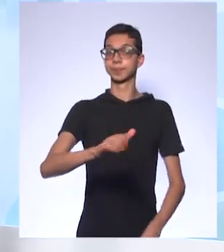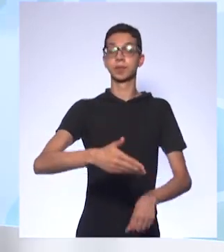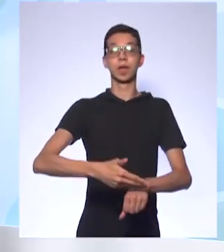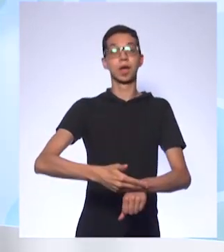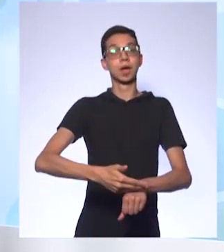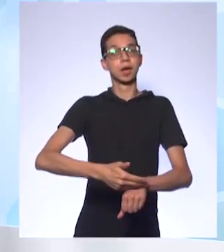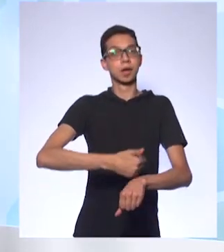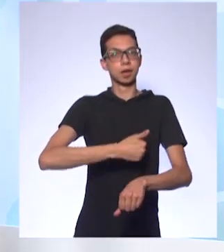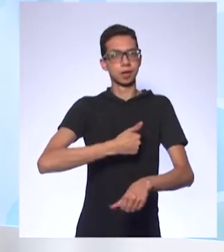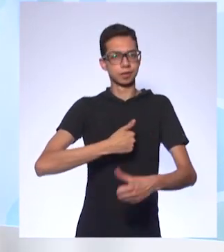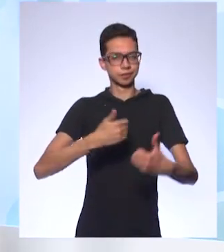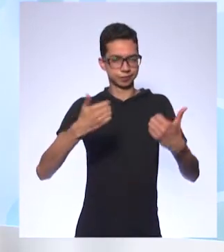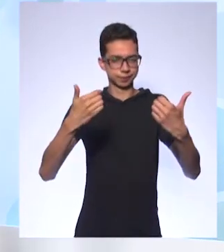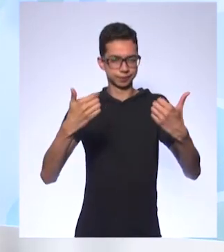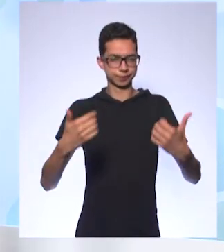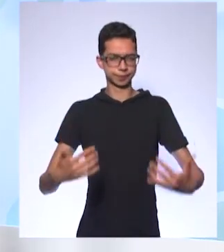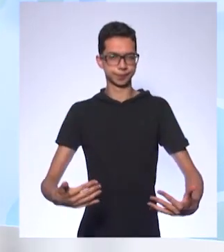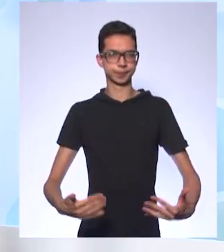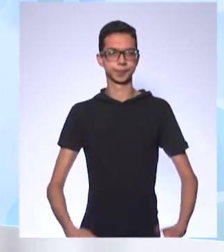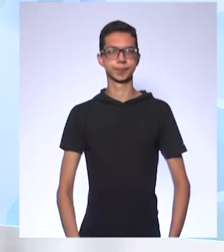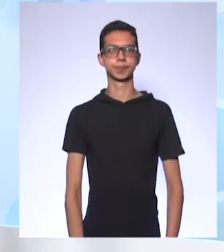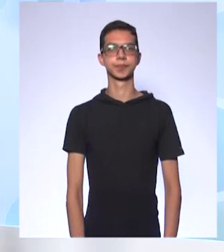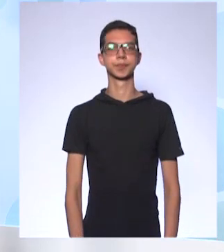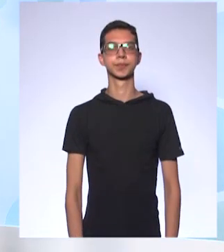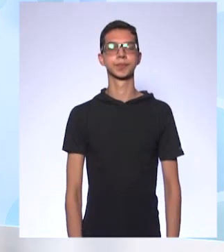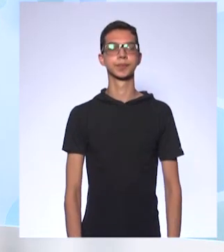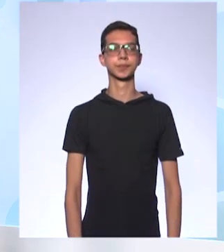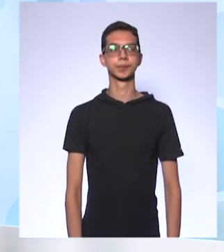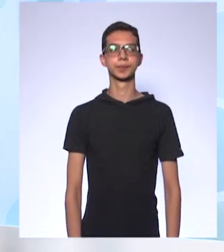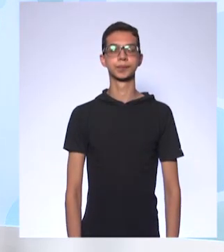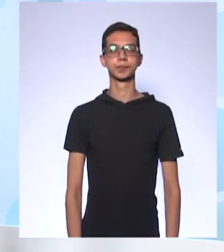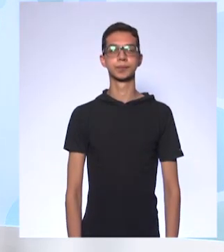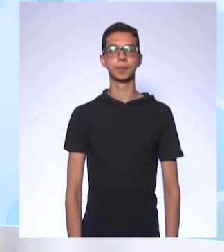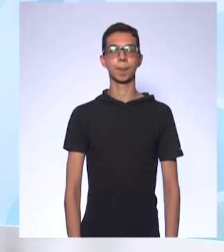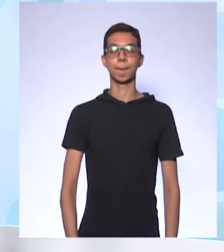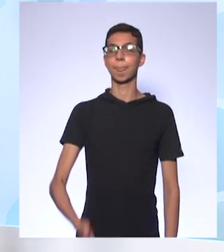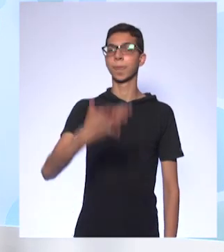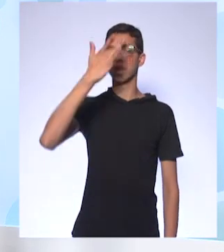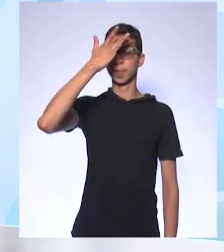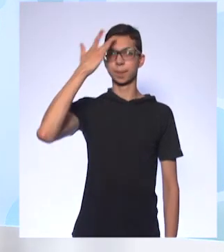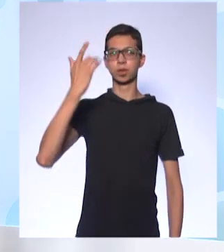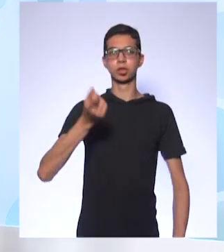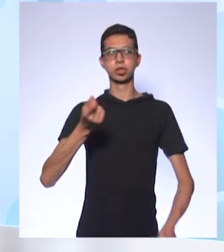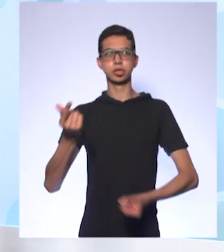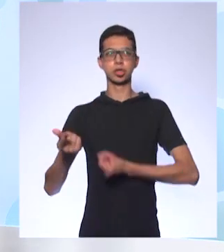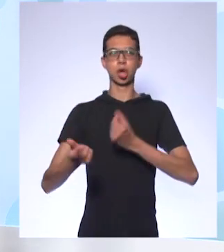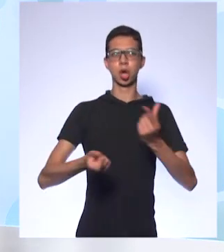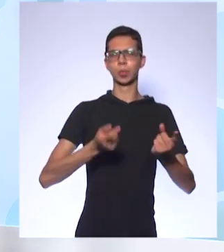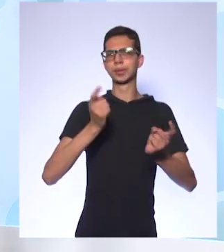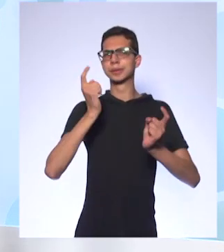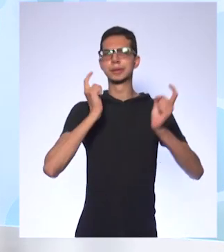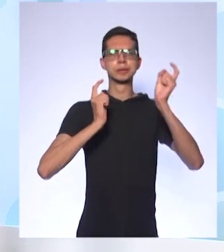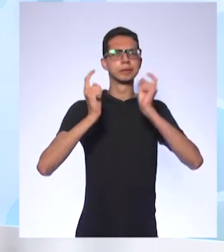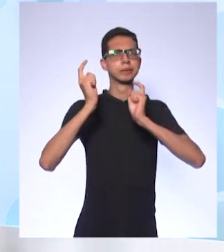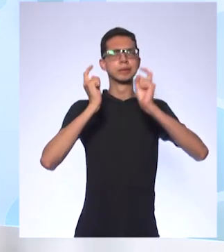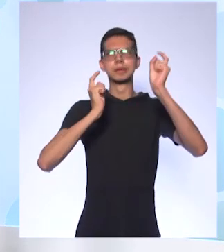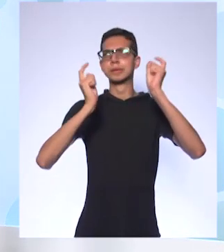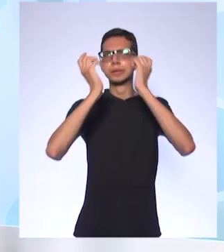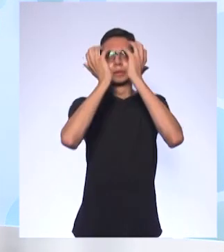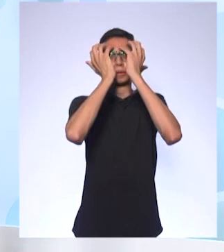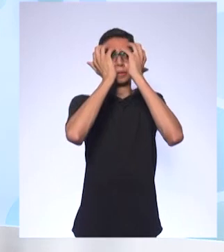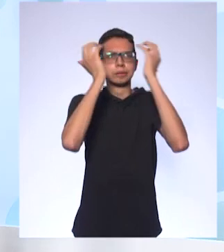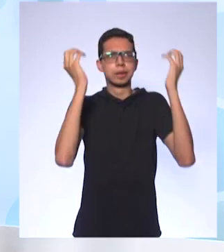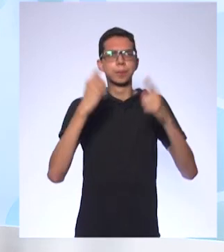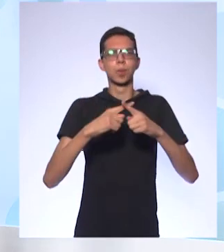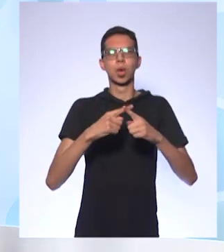sobre essa questão assim. Tem gente que fica desesperado quando vê